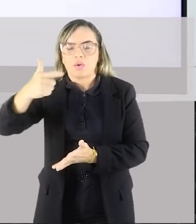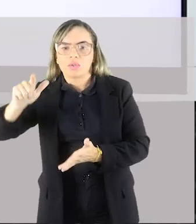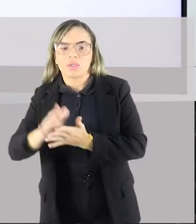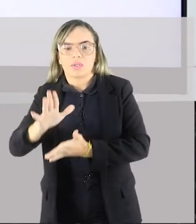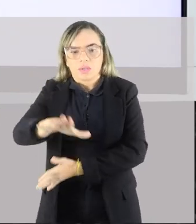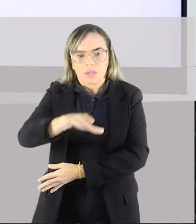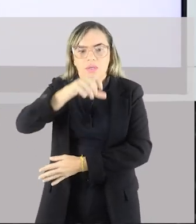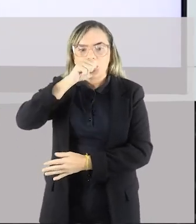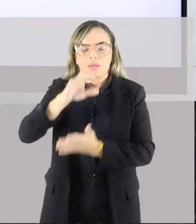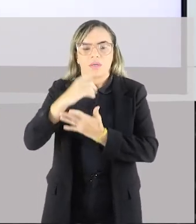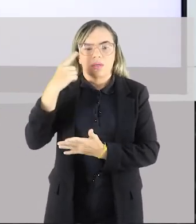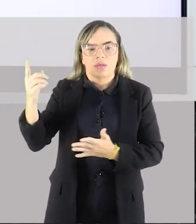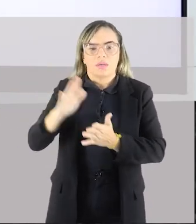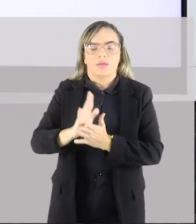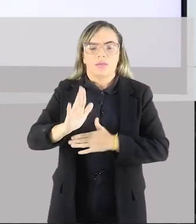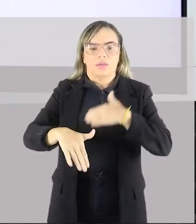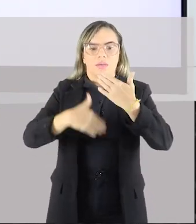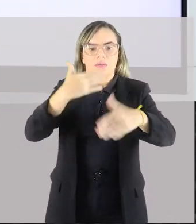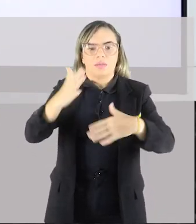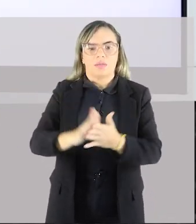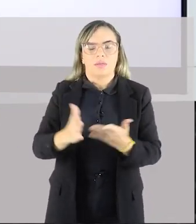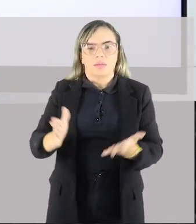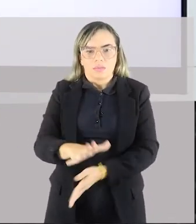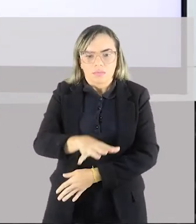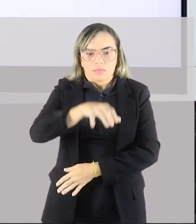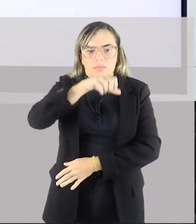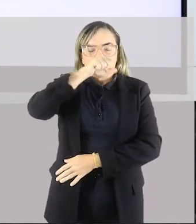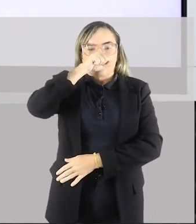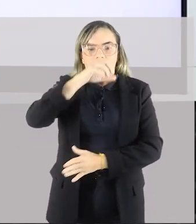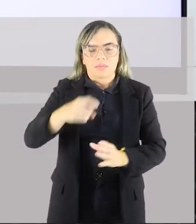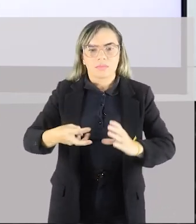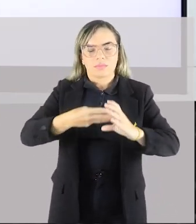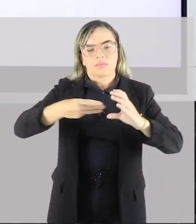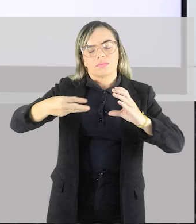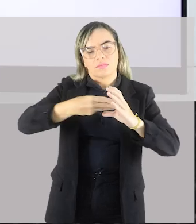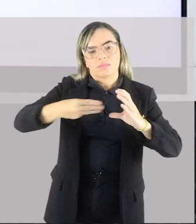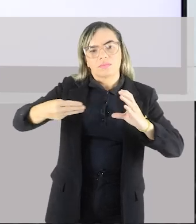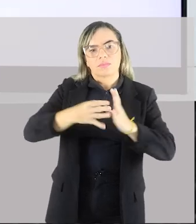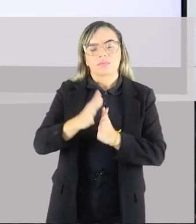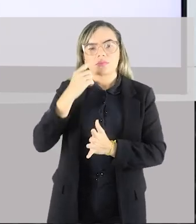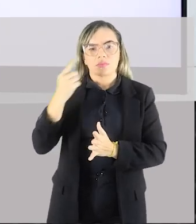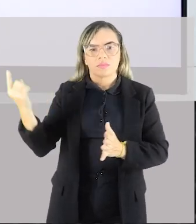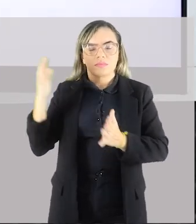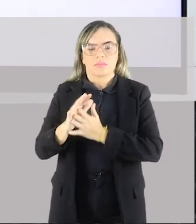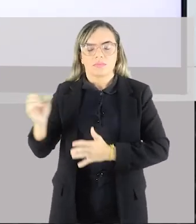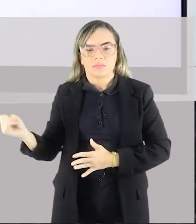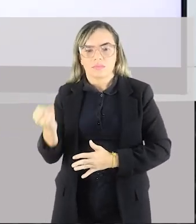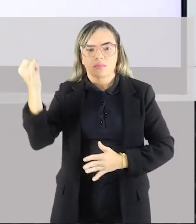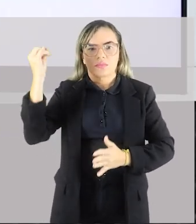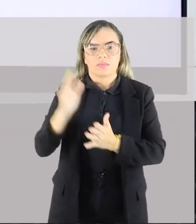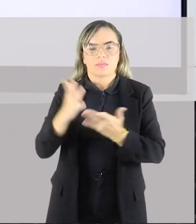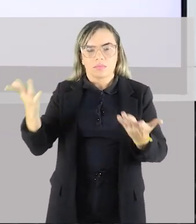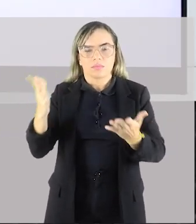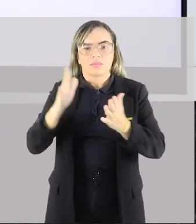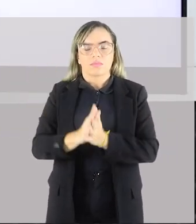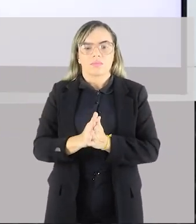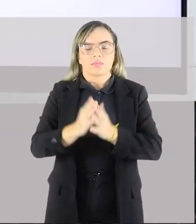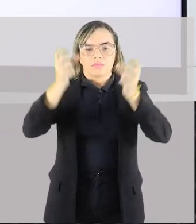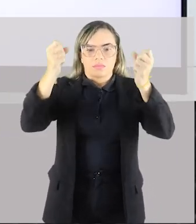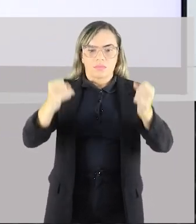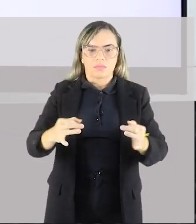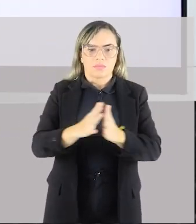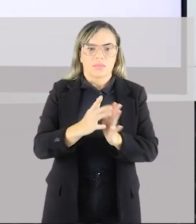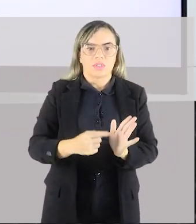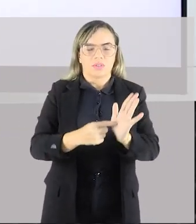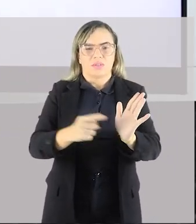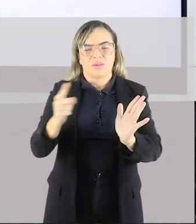começar. Esse processo a gente denomina de respiração celular. Isso é muito importante, a gente ressaltar para que você